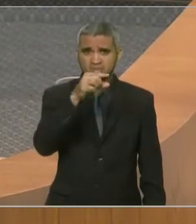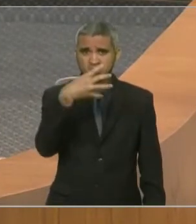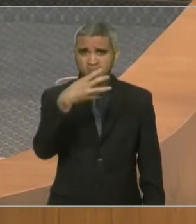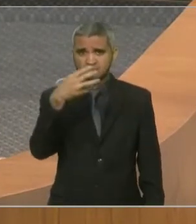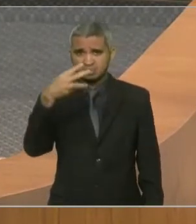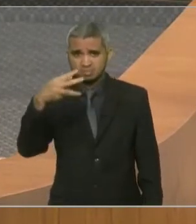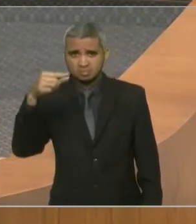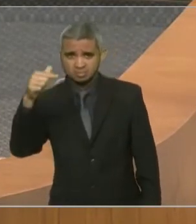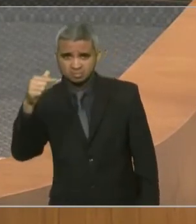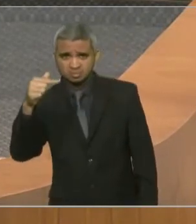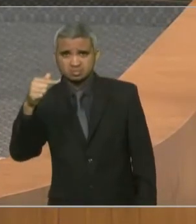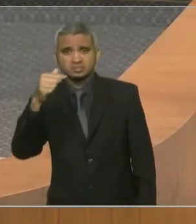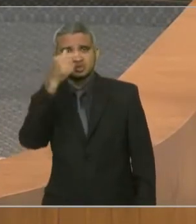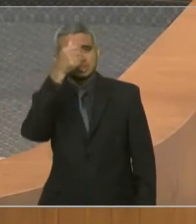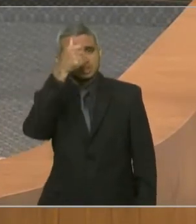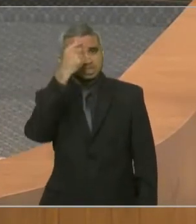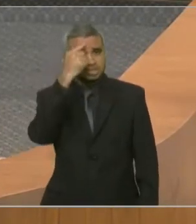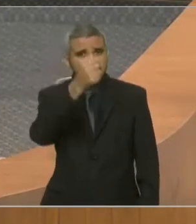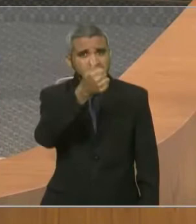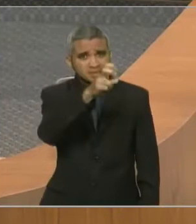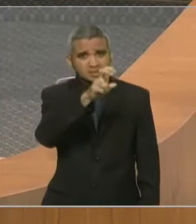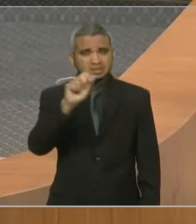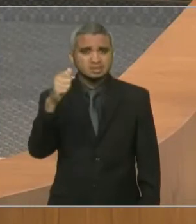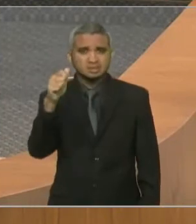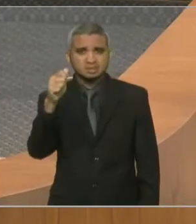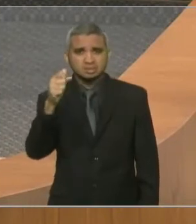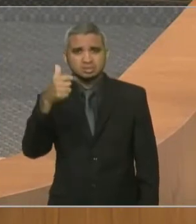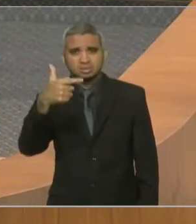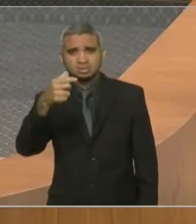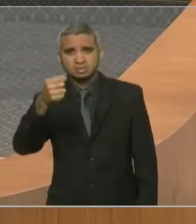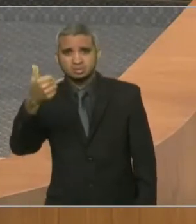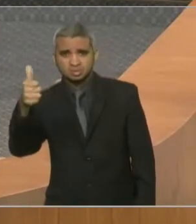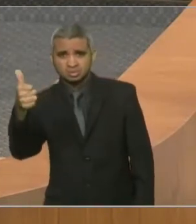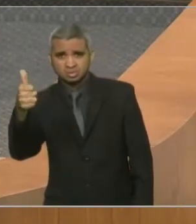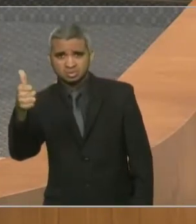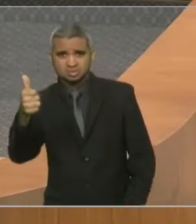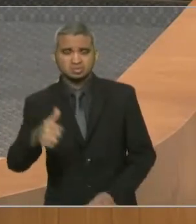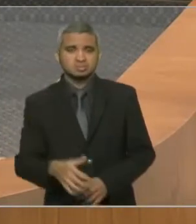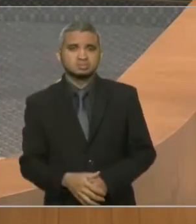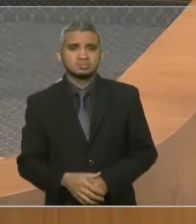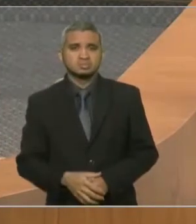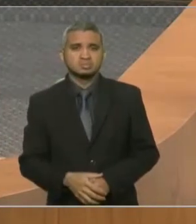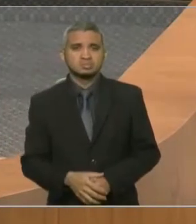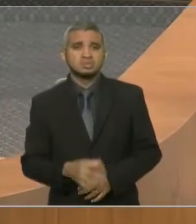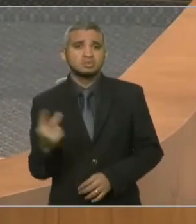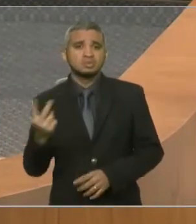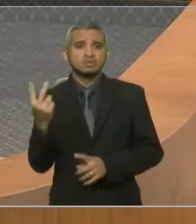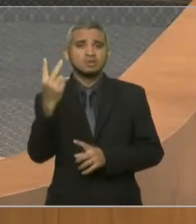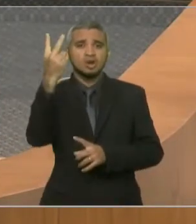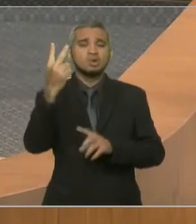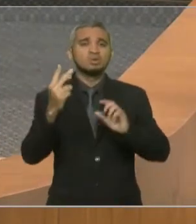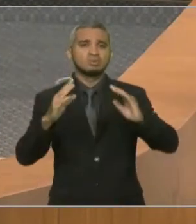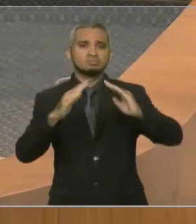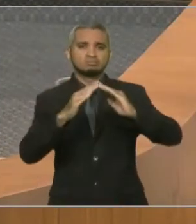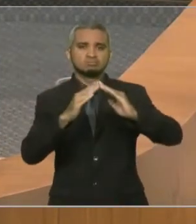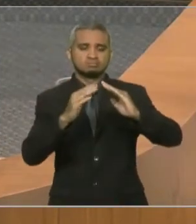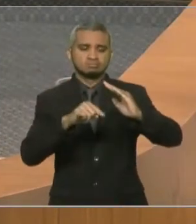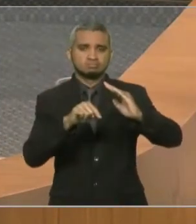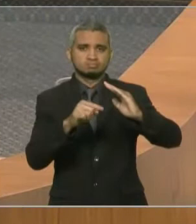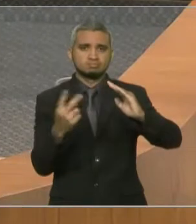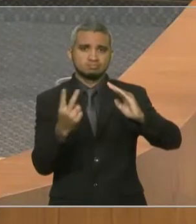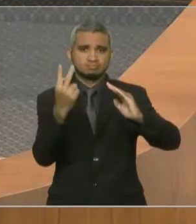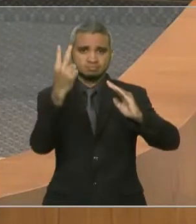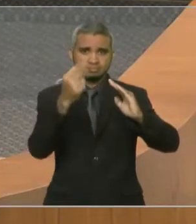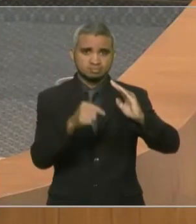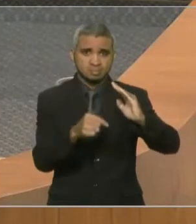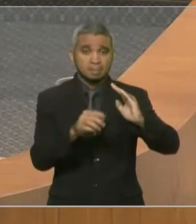9.437, de 15 de agosto de 2011, no valor da reforma do imóvel. Só que, estudando esta lei, nós